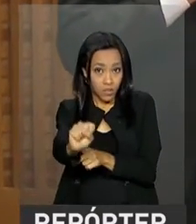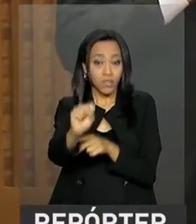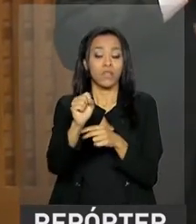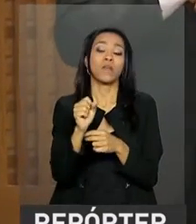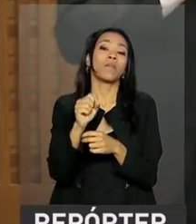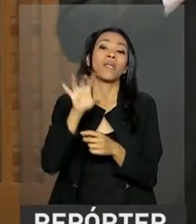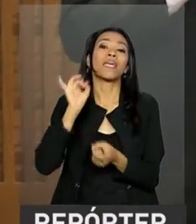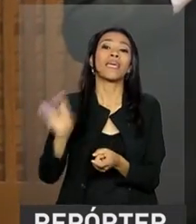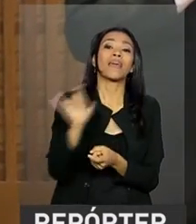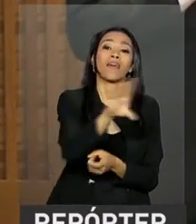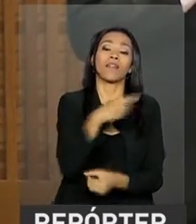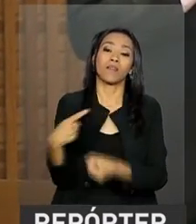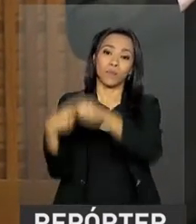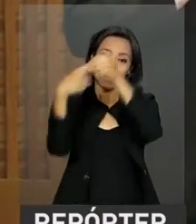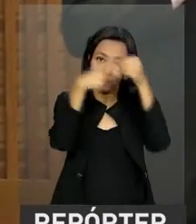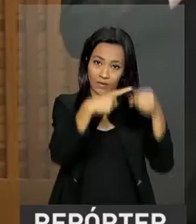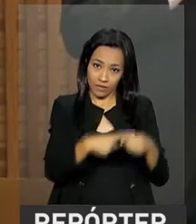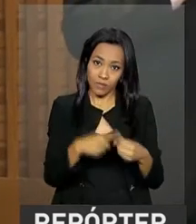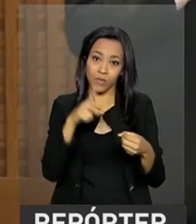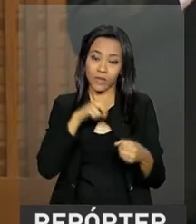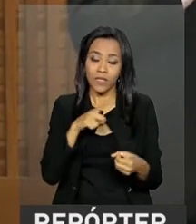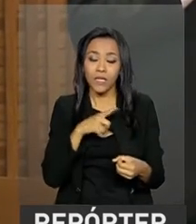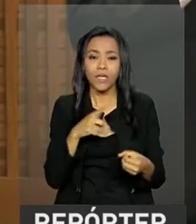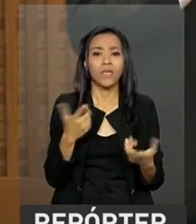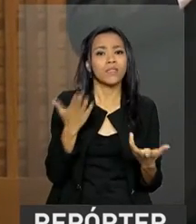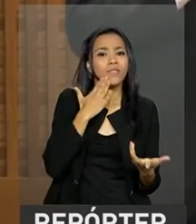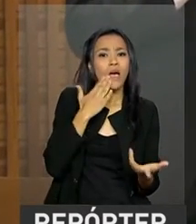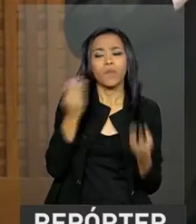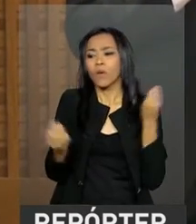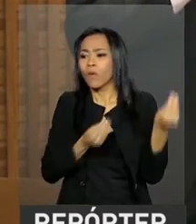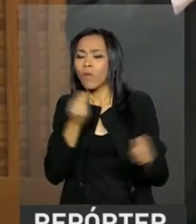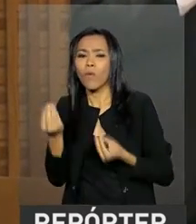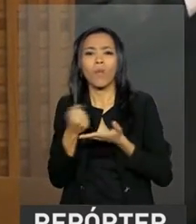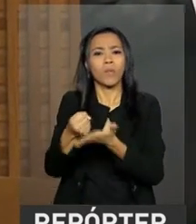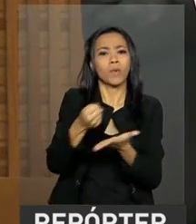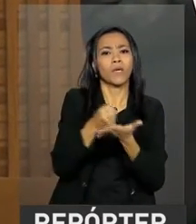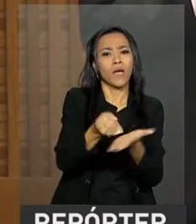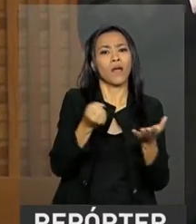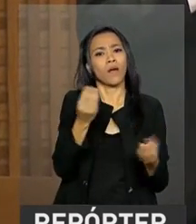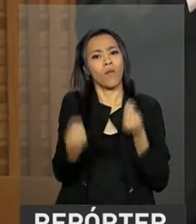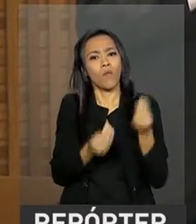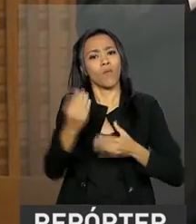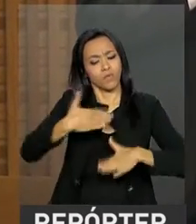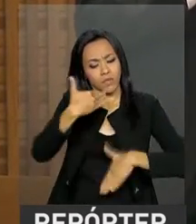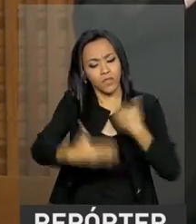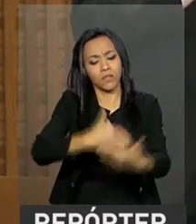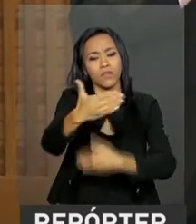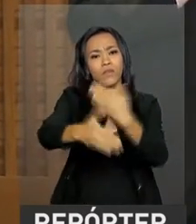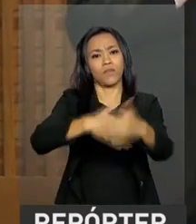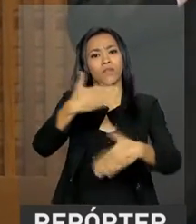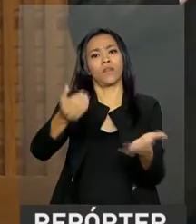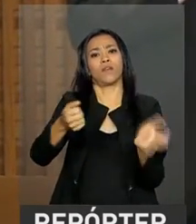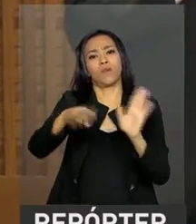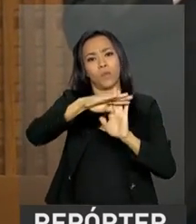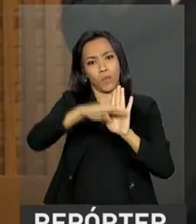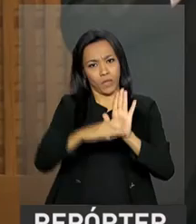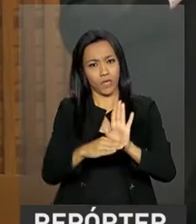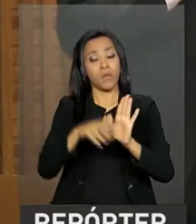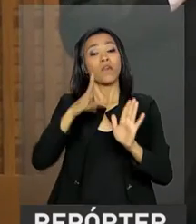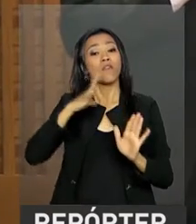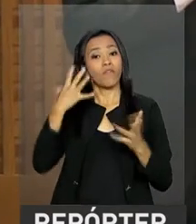com que o município tenha possibilidade de se movimentar, de dar um apoio logístico aí pro programa. E vamos